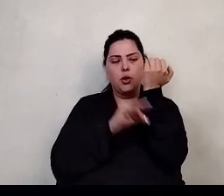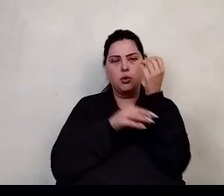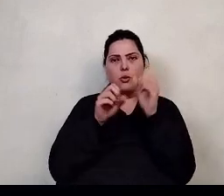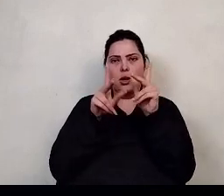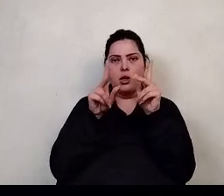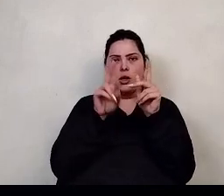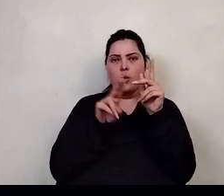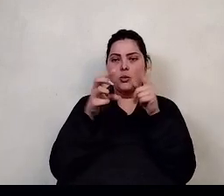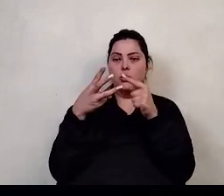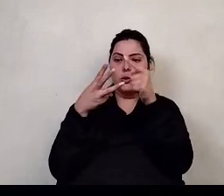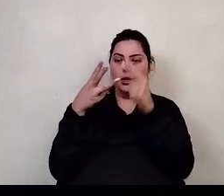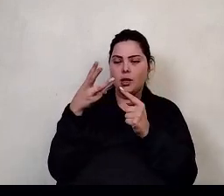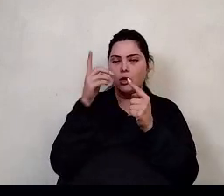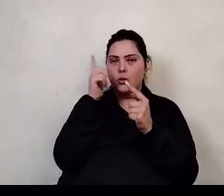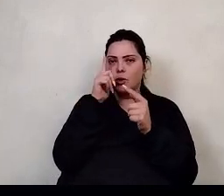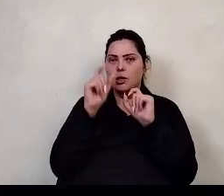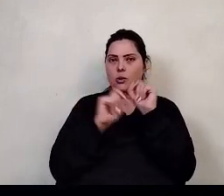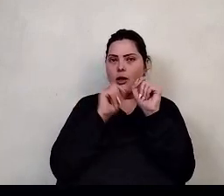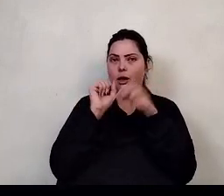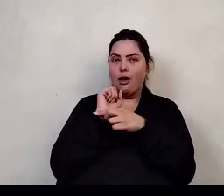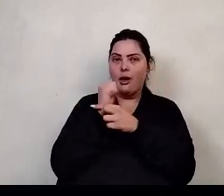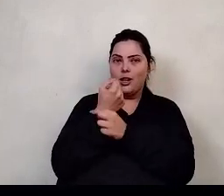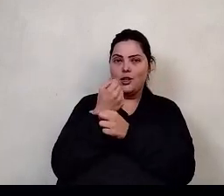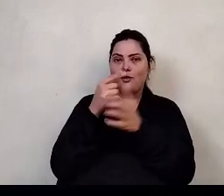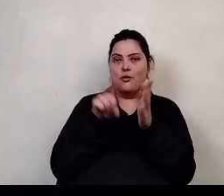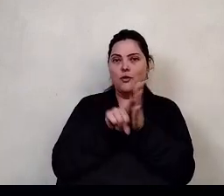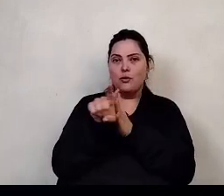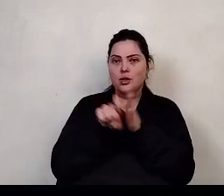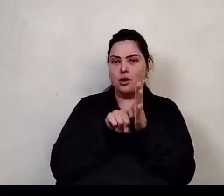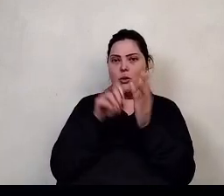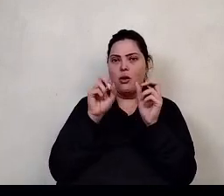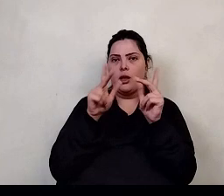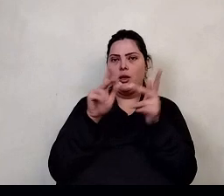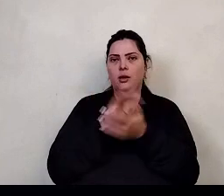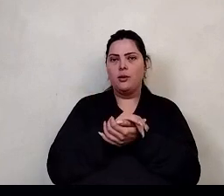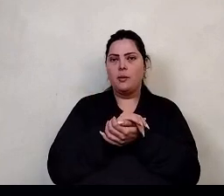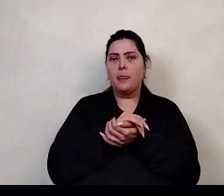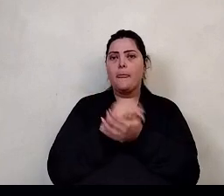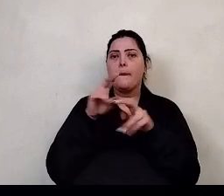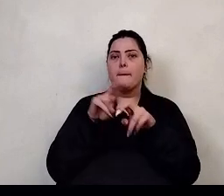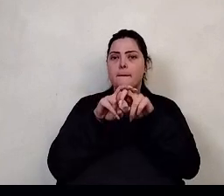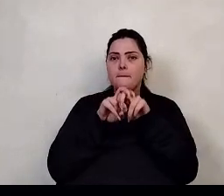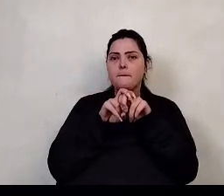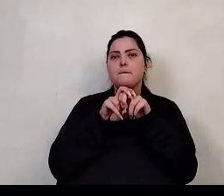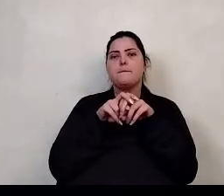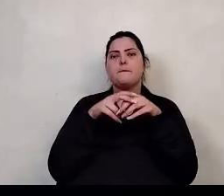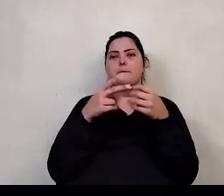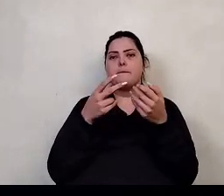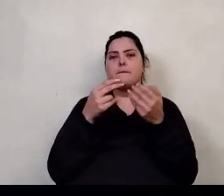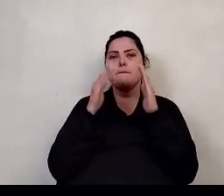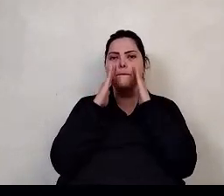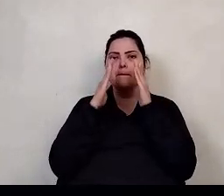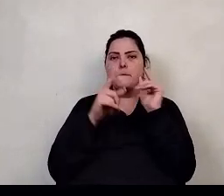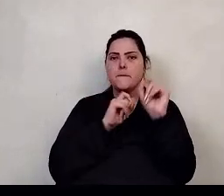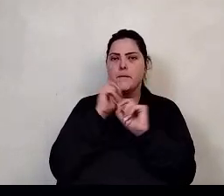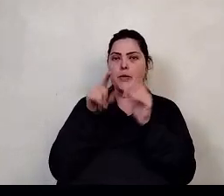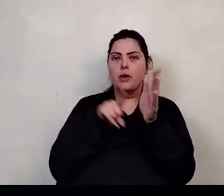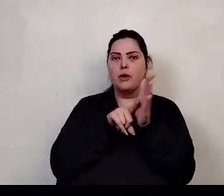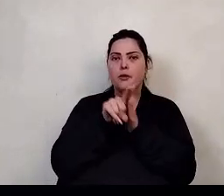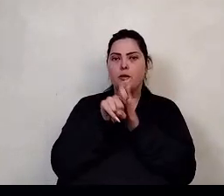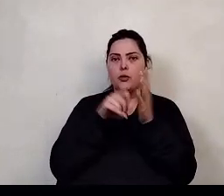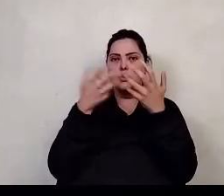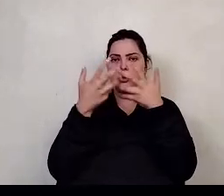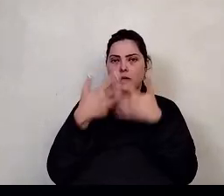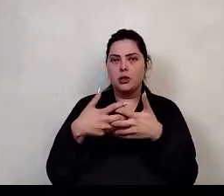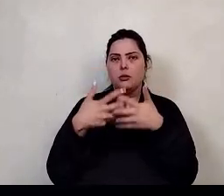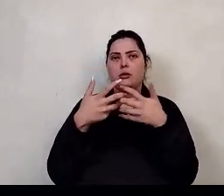testes para poder garantir que a minha funcionalidade está ok. E aí, para isso, bom, foco é a funcionalidade, ou seja, eu tenho que focar